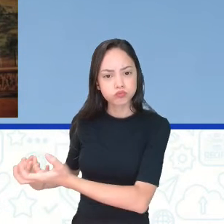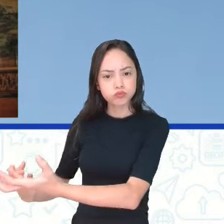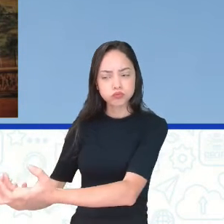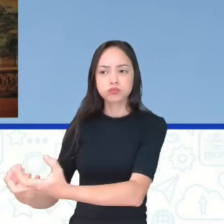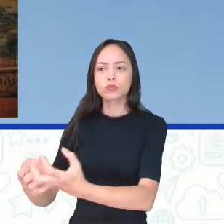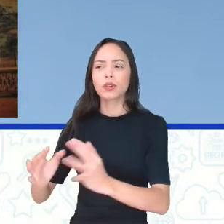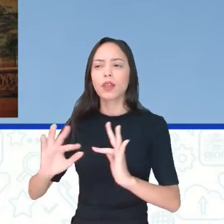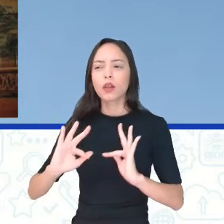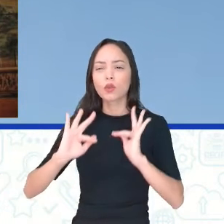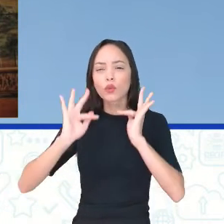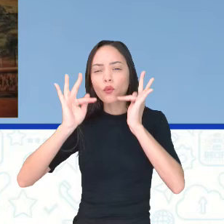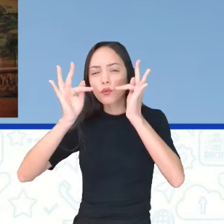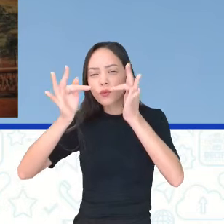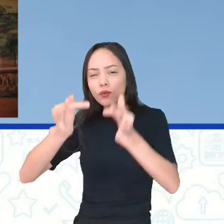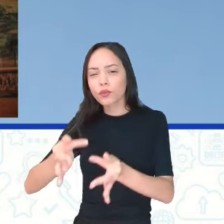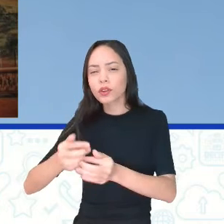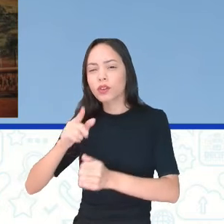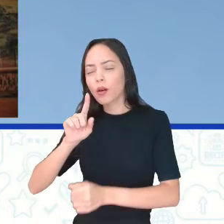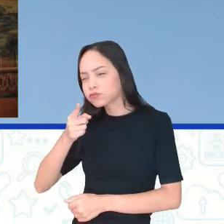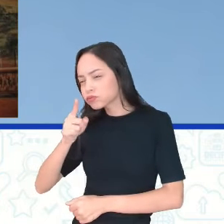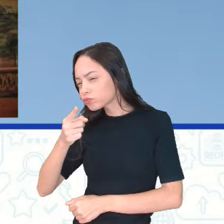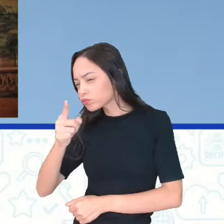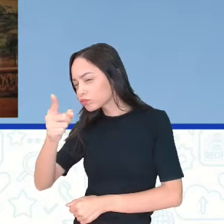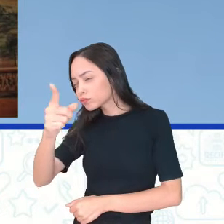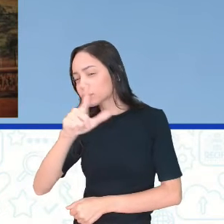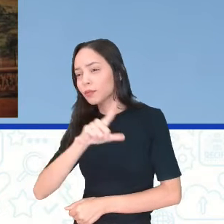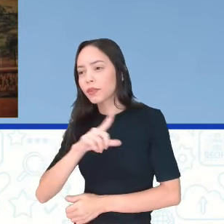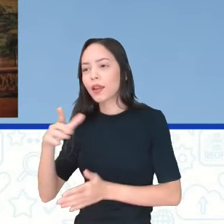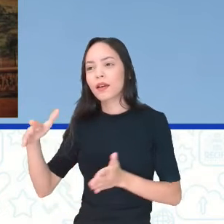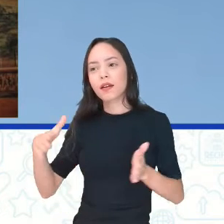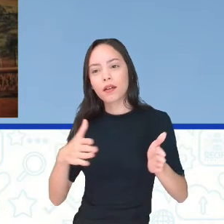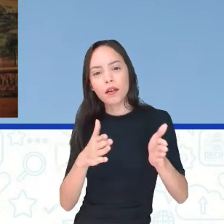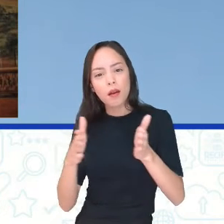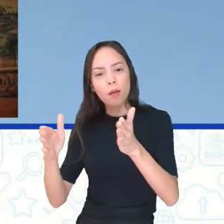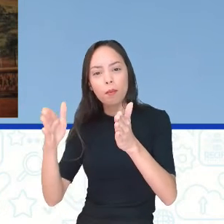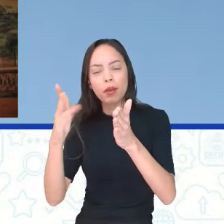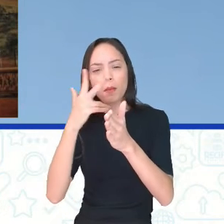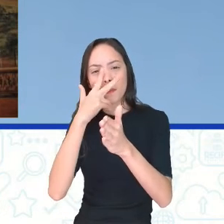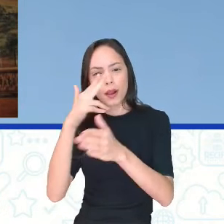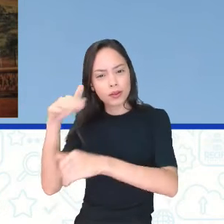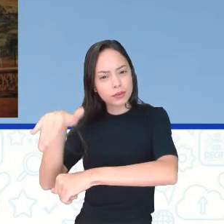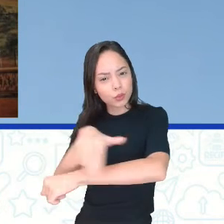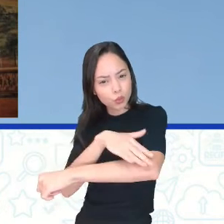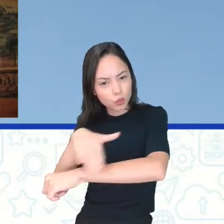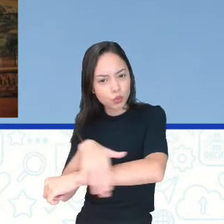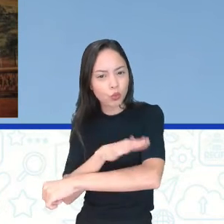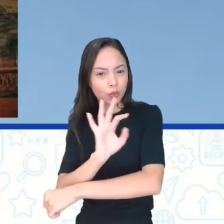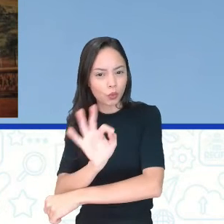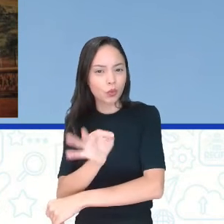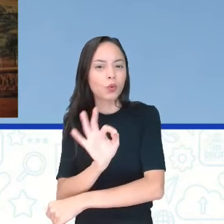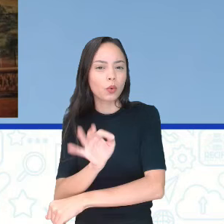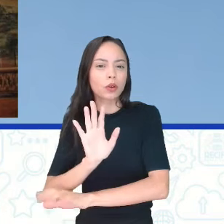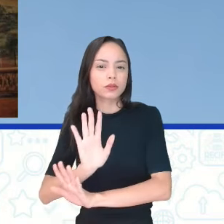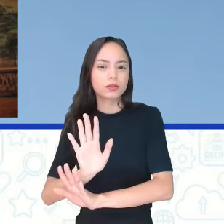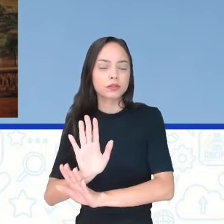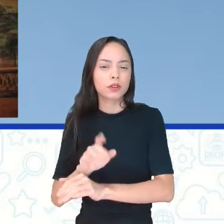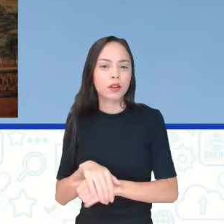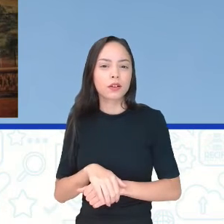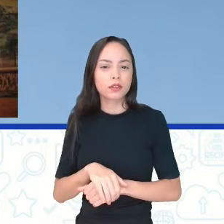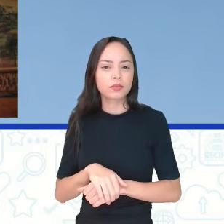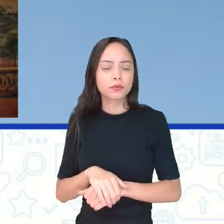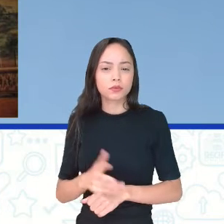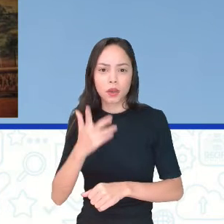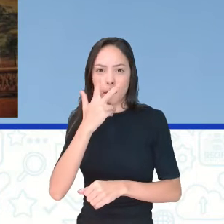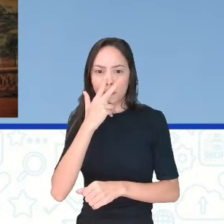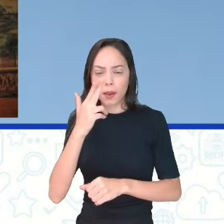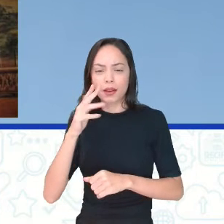lá no horizonte, a gente vê que tem um caminho, não é? É uma rua isso aí. É uma rua, pelo tamanho dela, é uma